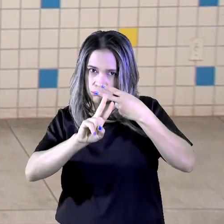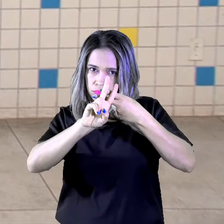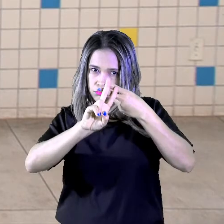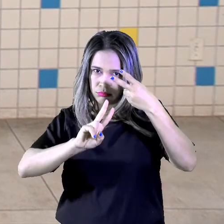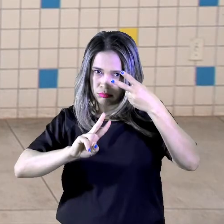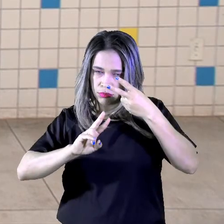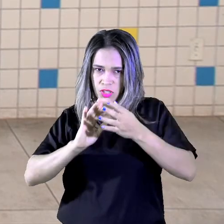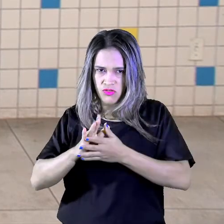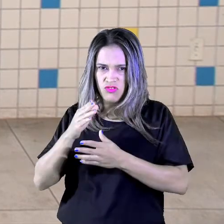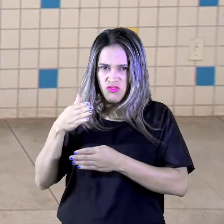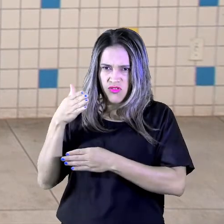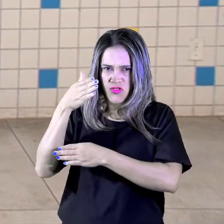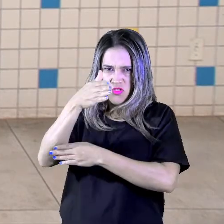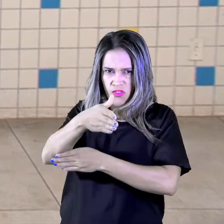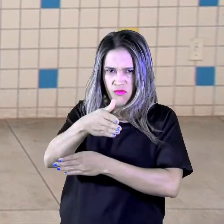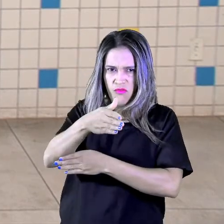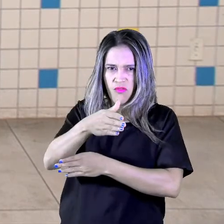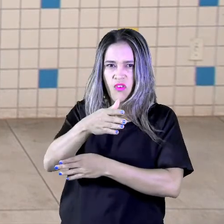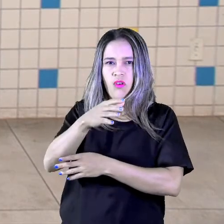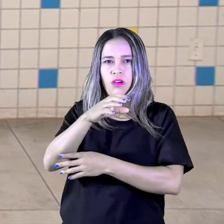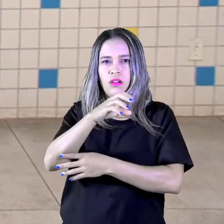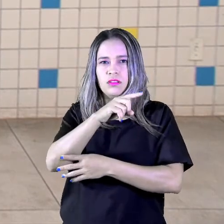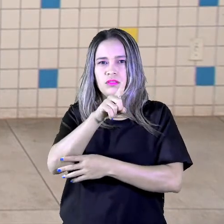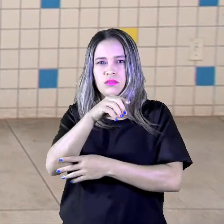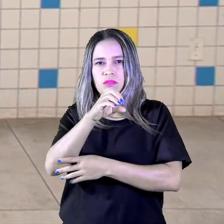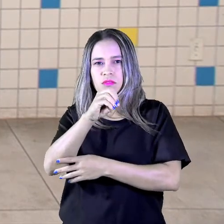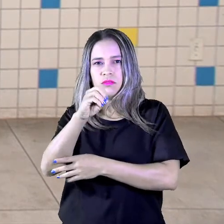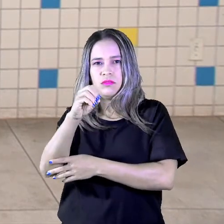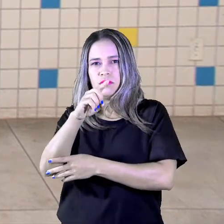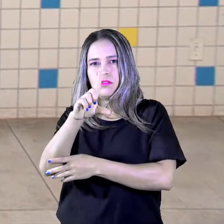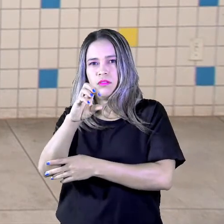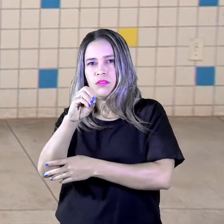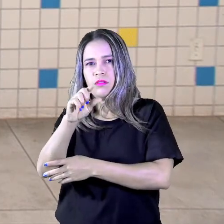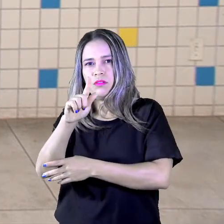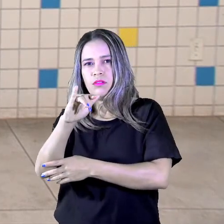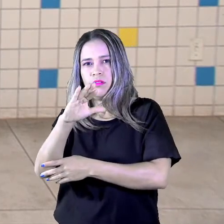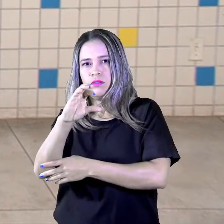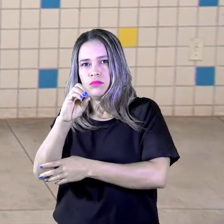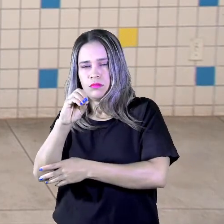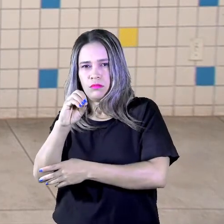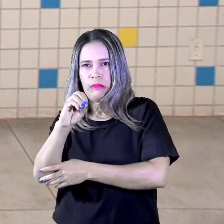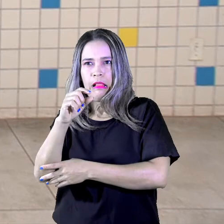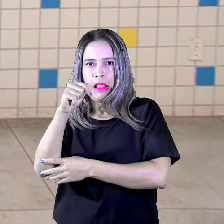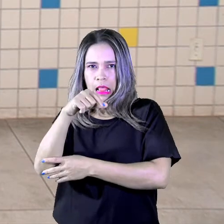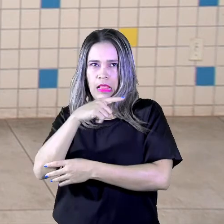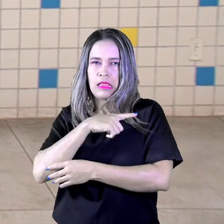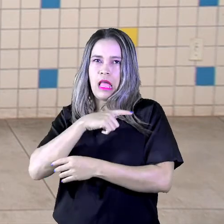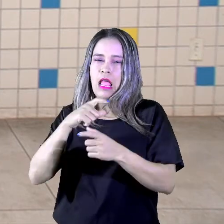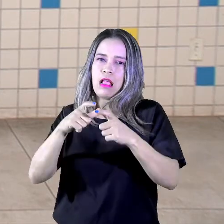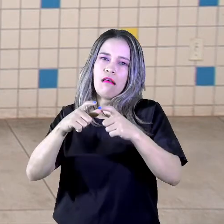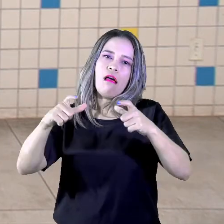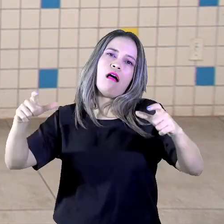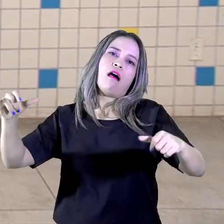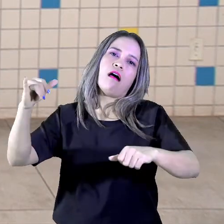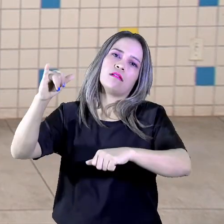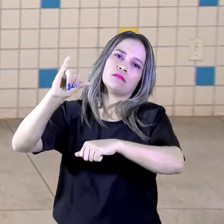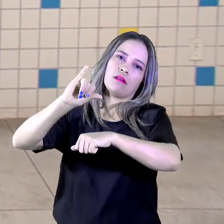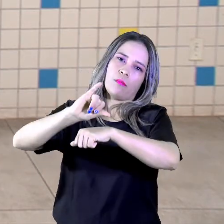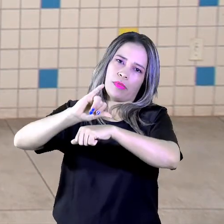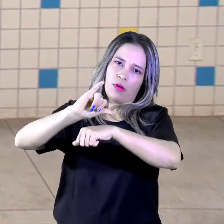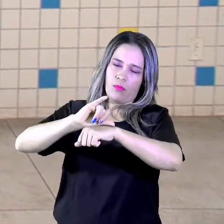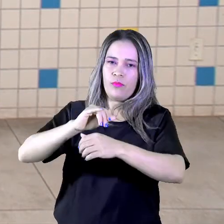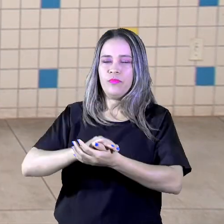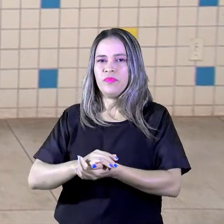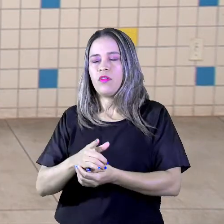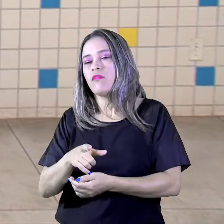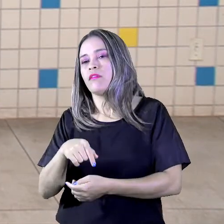foi a algum zoológico? Então, geralmente esses zoológicos existem em grandes capitais. Então, imagine que você vá num